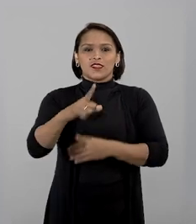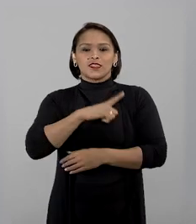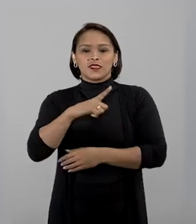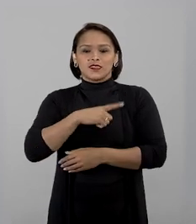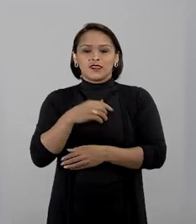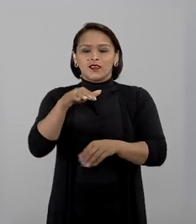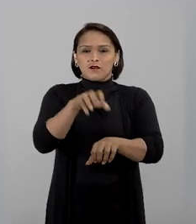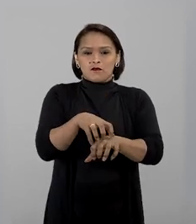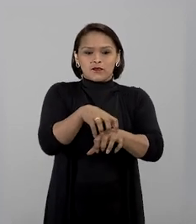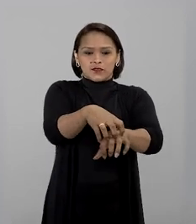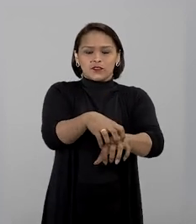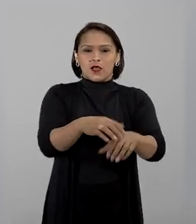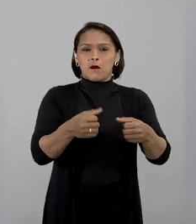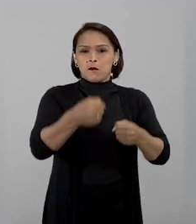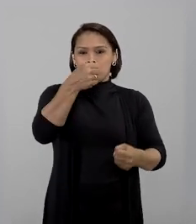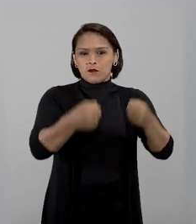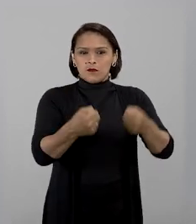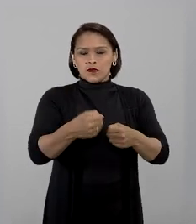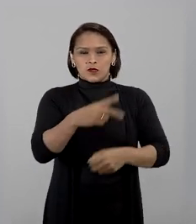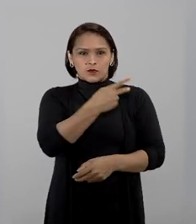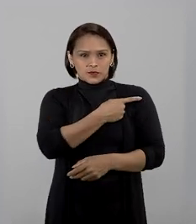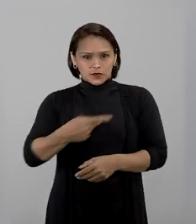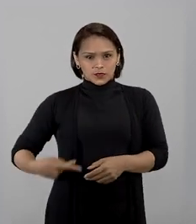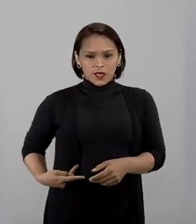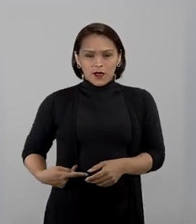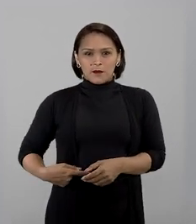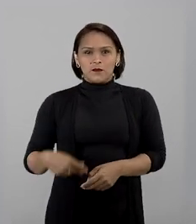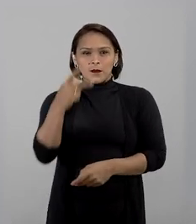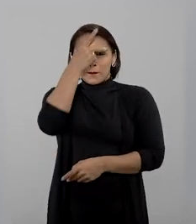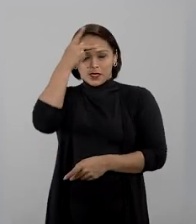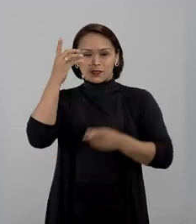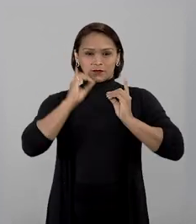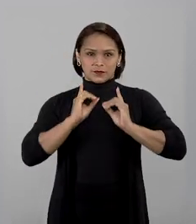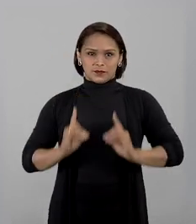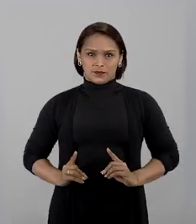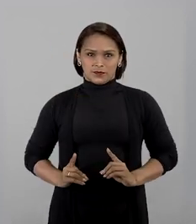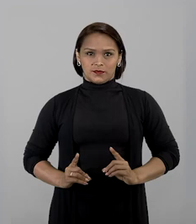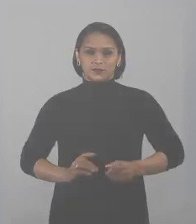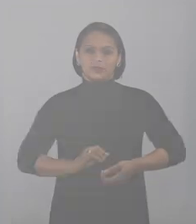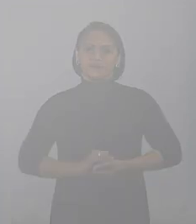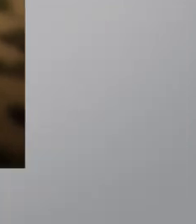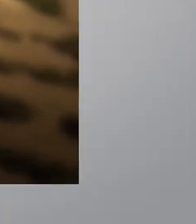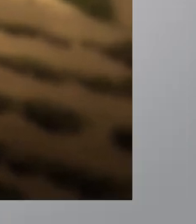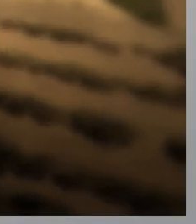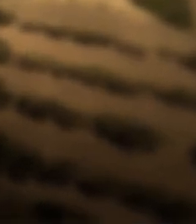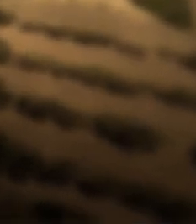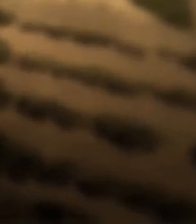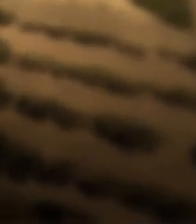existe um estacionamento público com vagas reservadas para pessoa com deficiência.